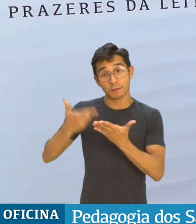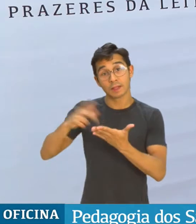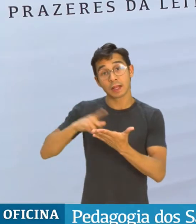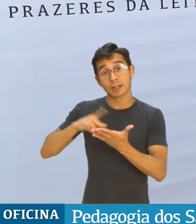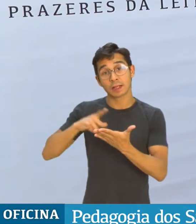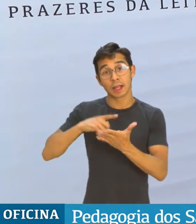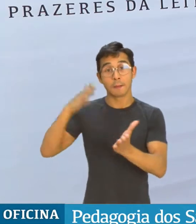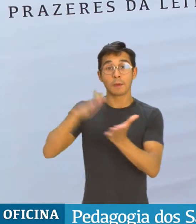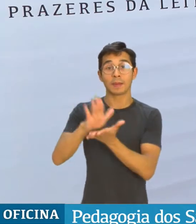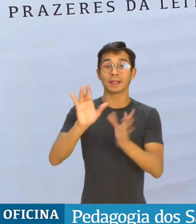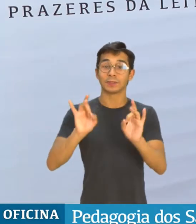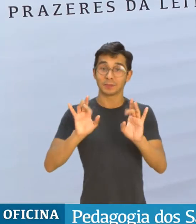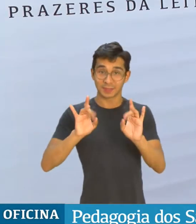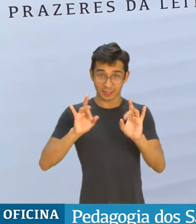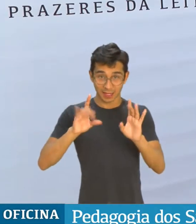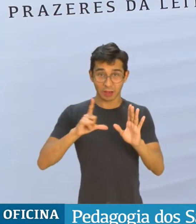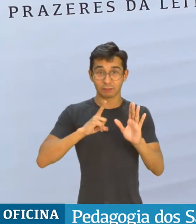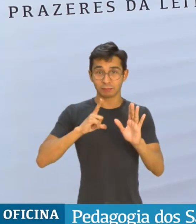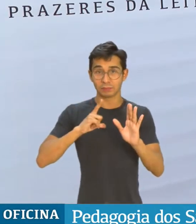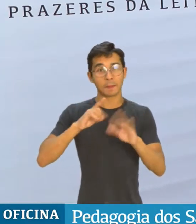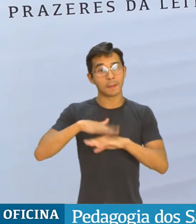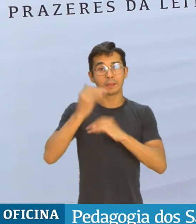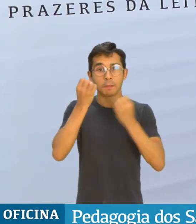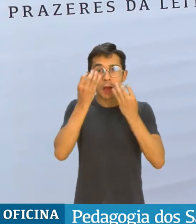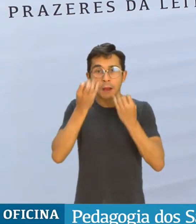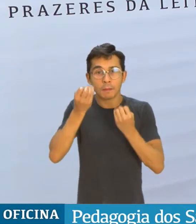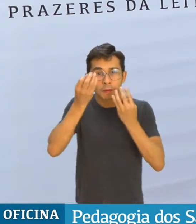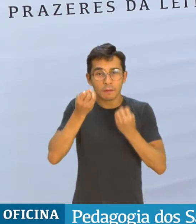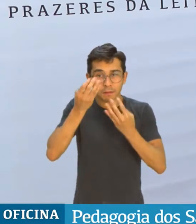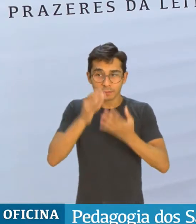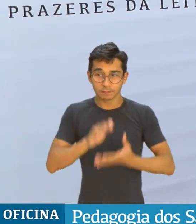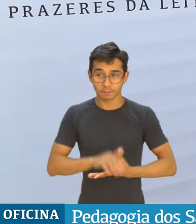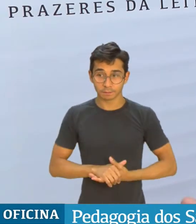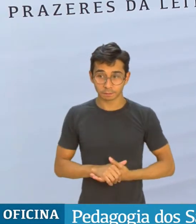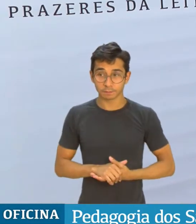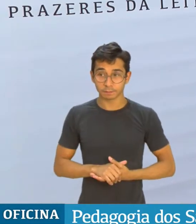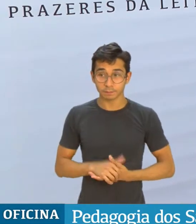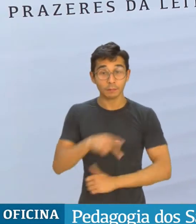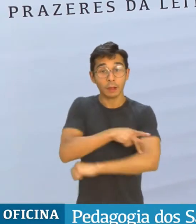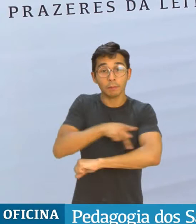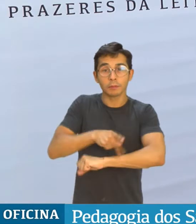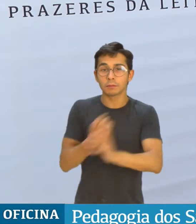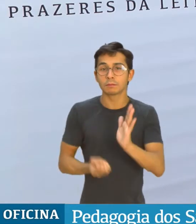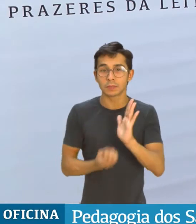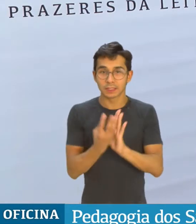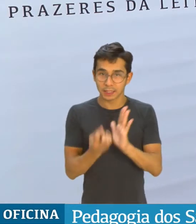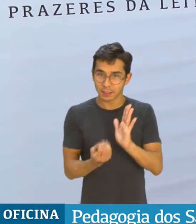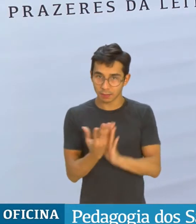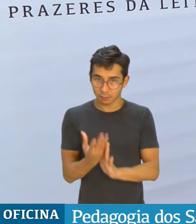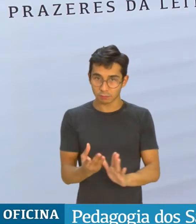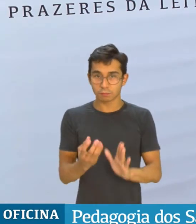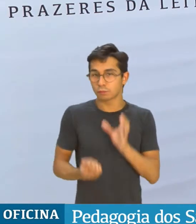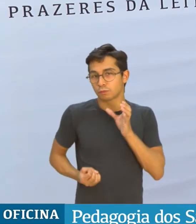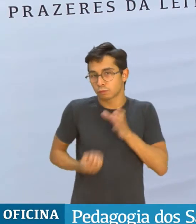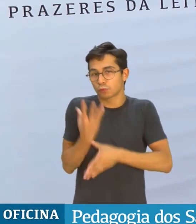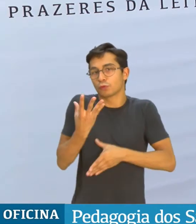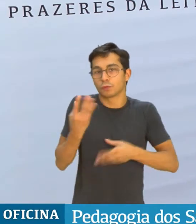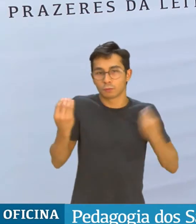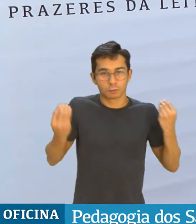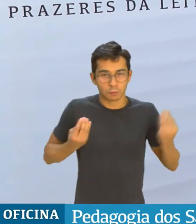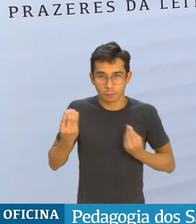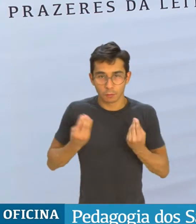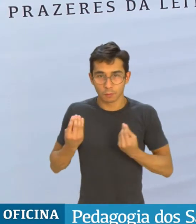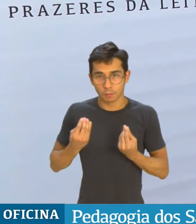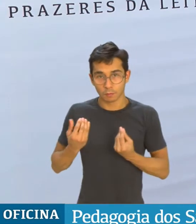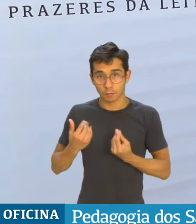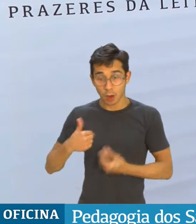da revista também. E aí, quem nós somos? A pedagogia dos saraus, ela vai surgir a partir